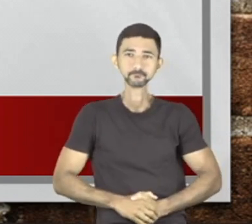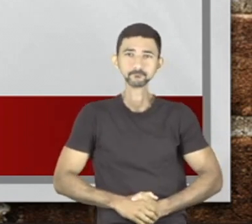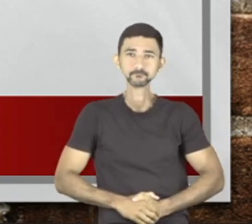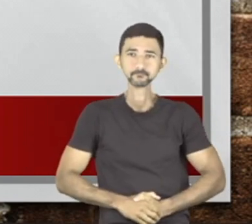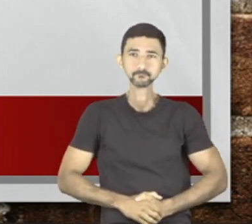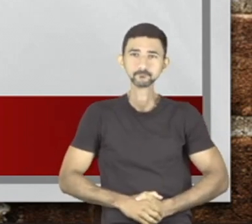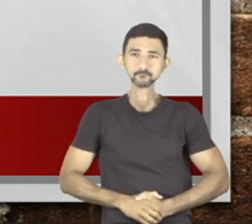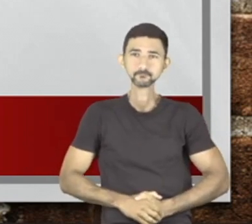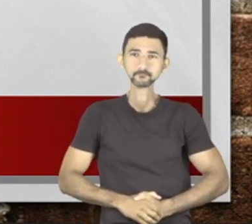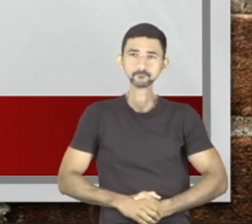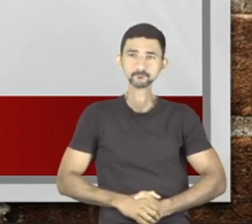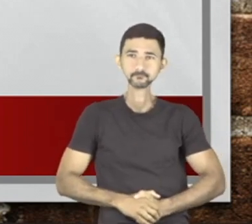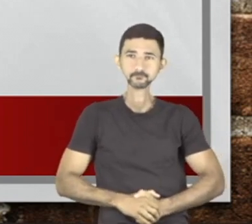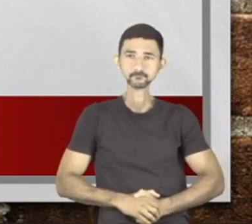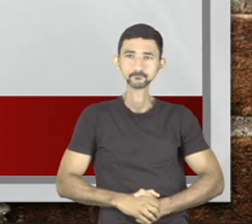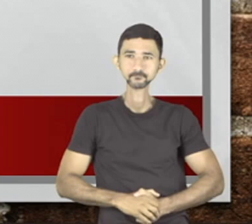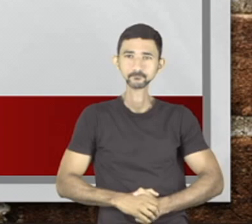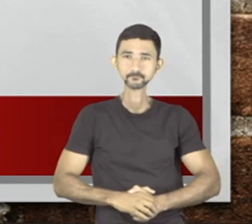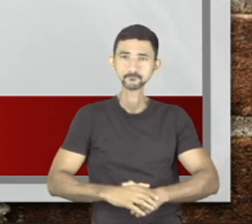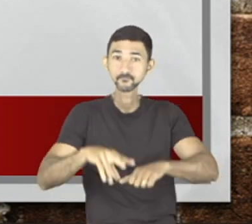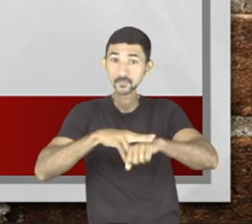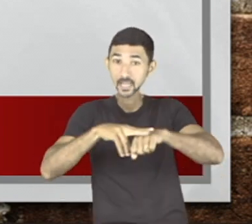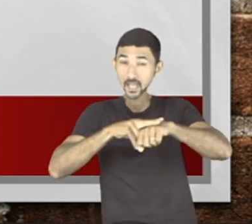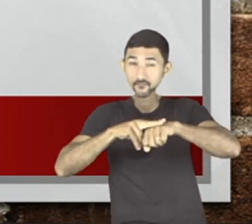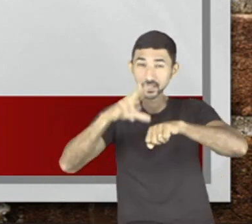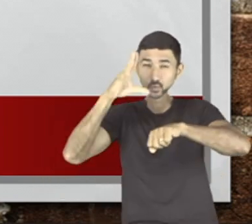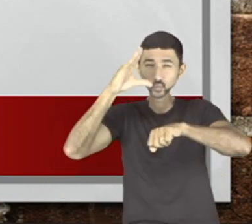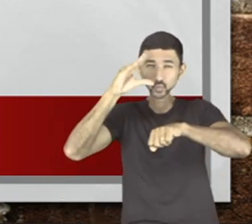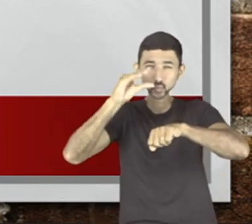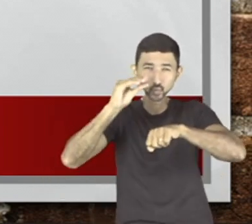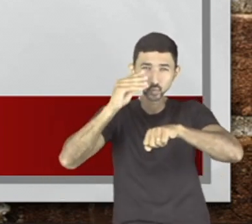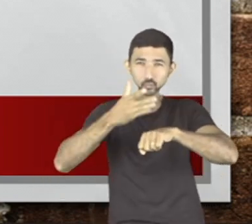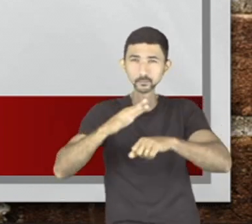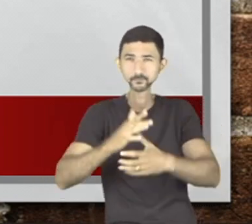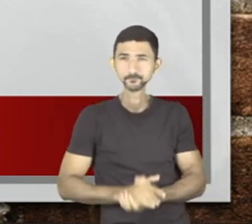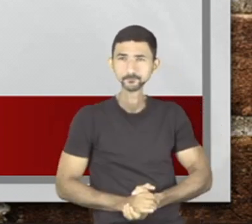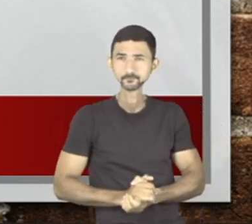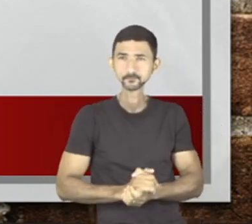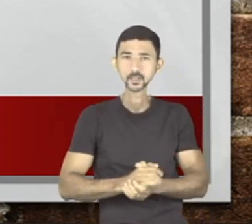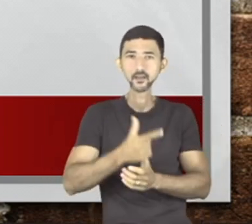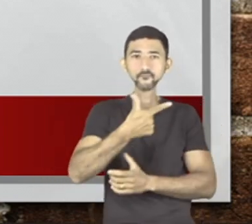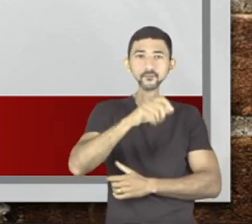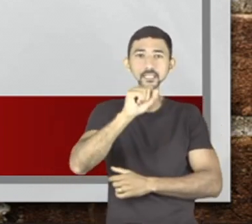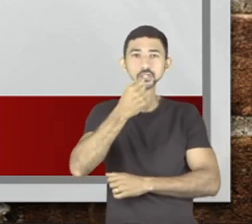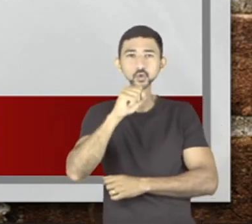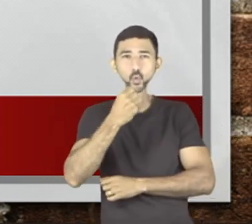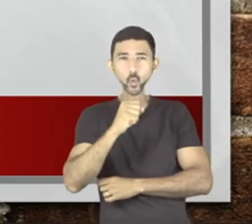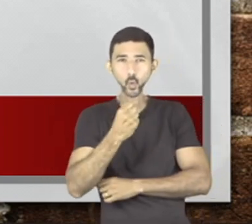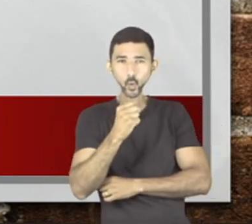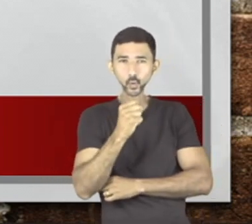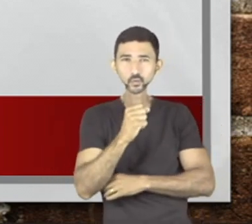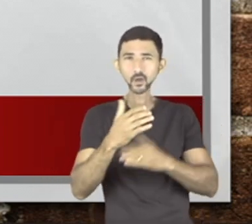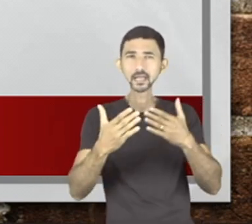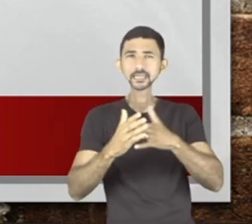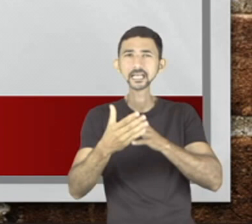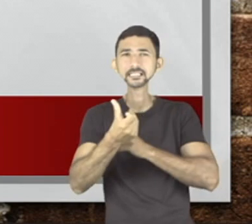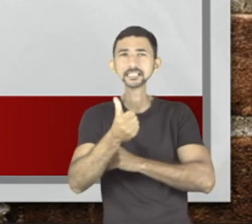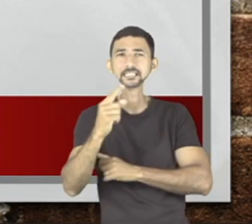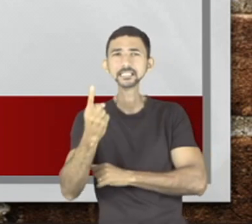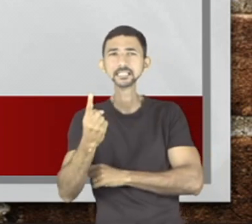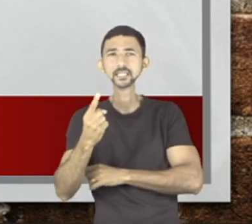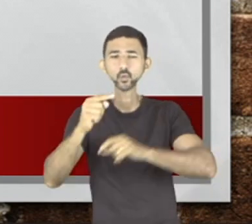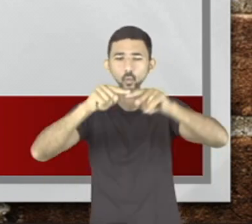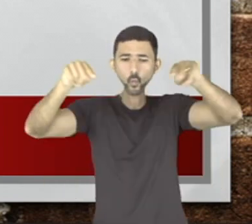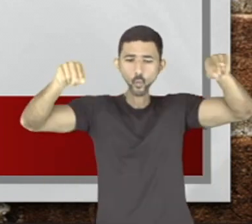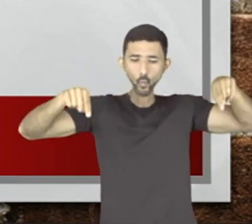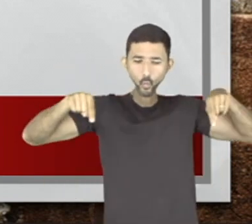A terceira tonalidade de verde é de 28.000 a 61 quilômetros